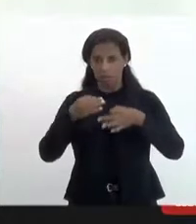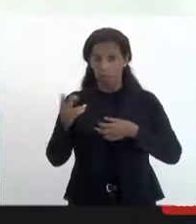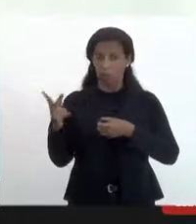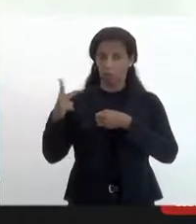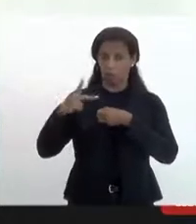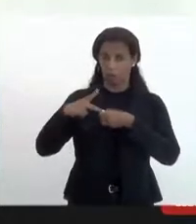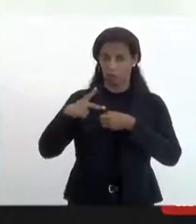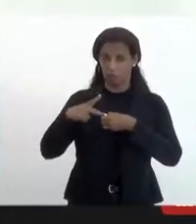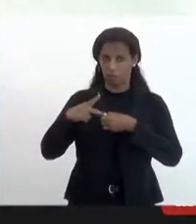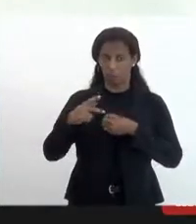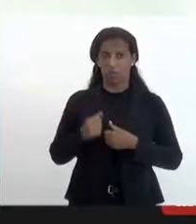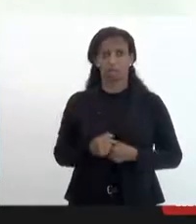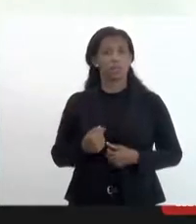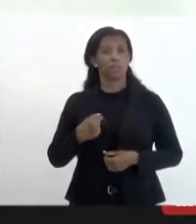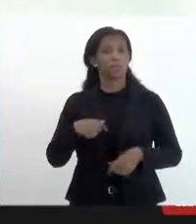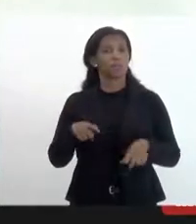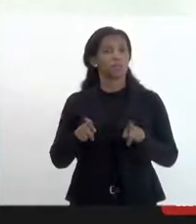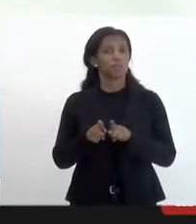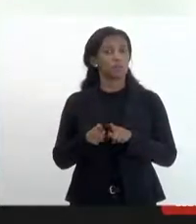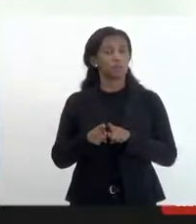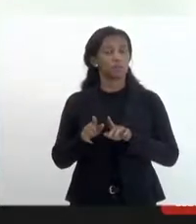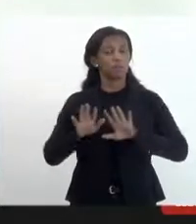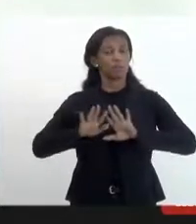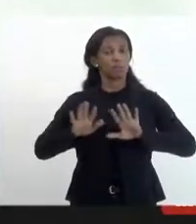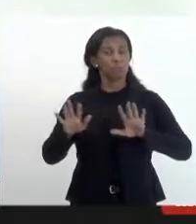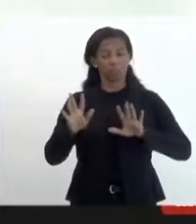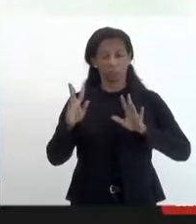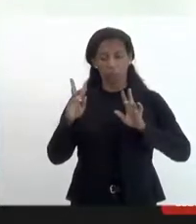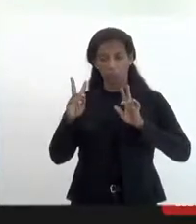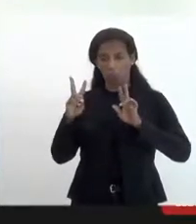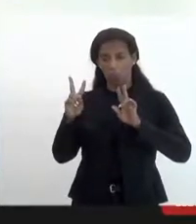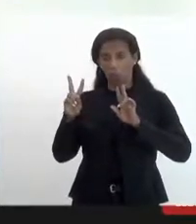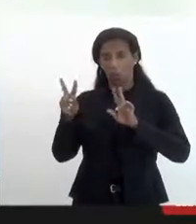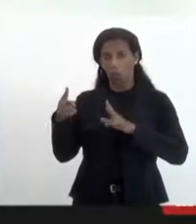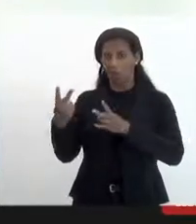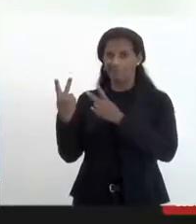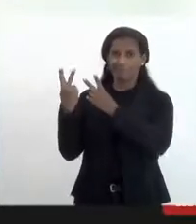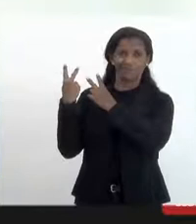Petrobras, eu também não fico olhando para o passado.